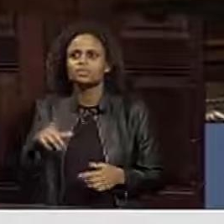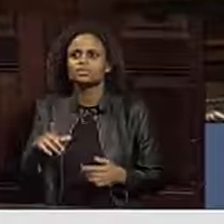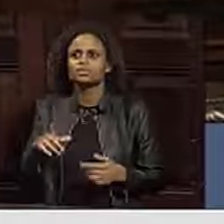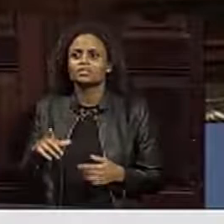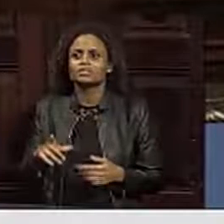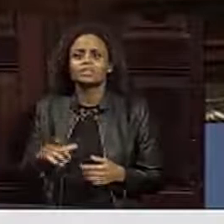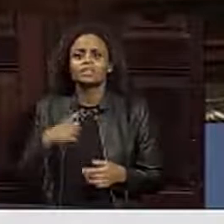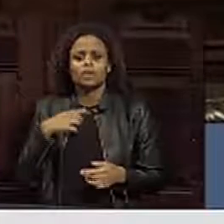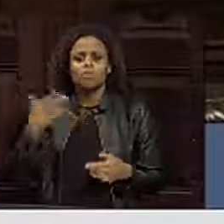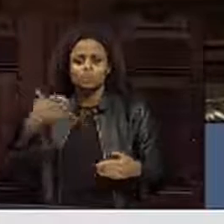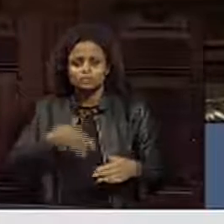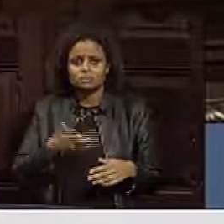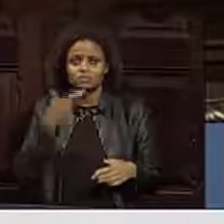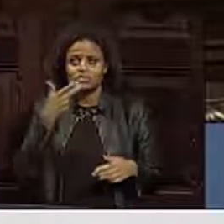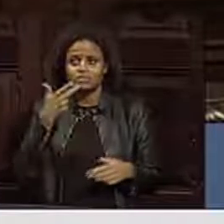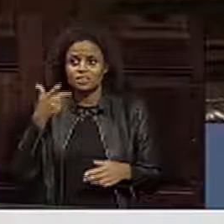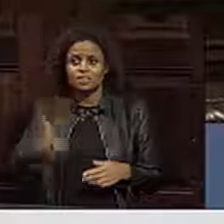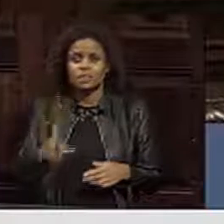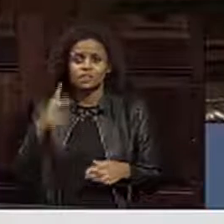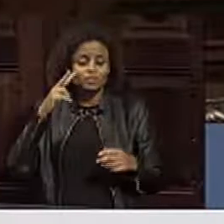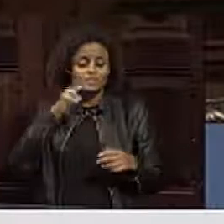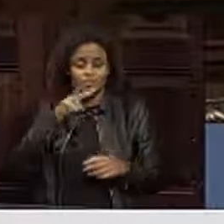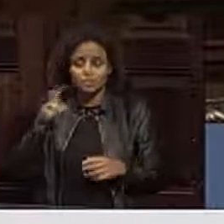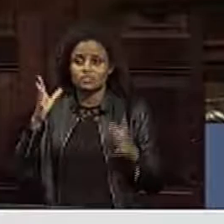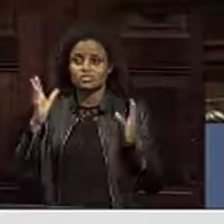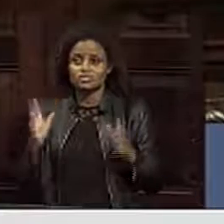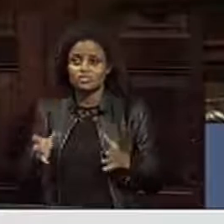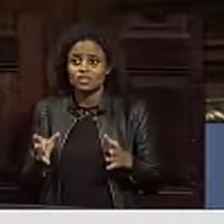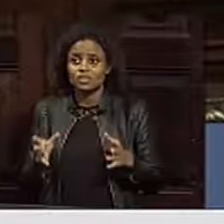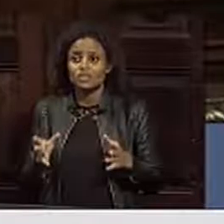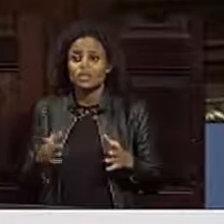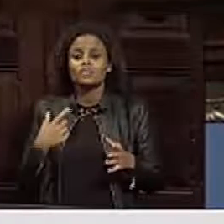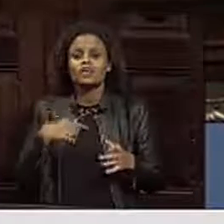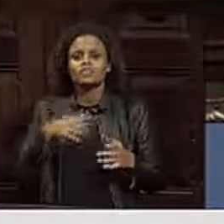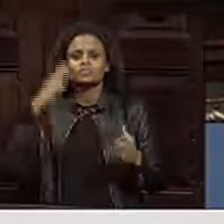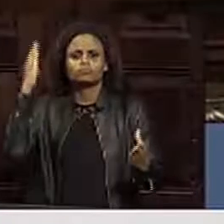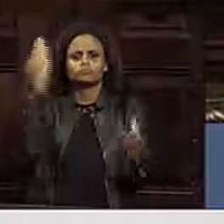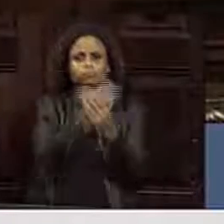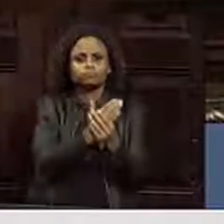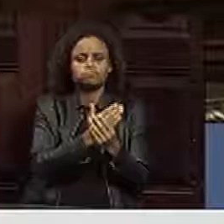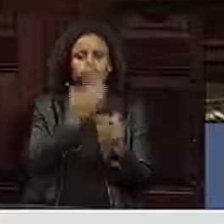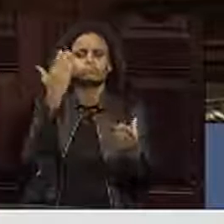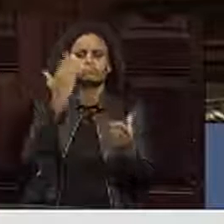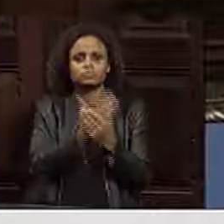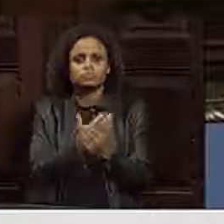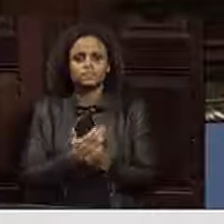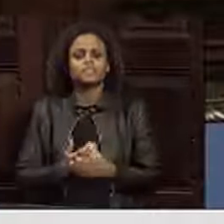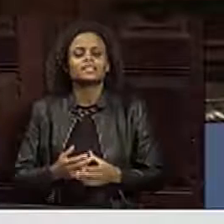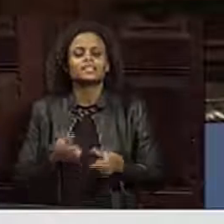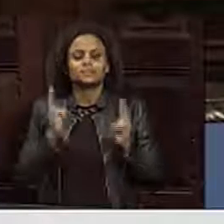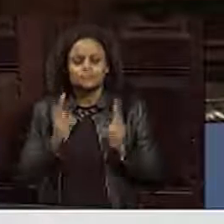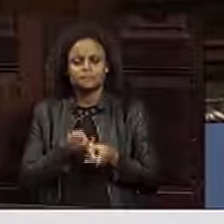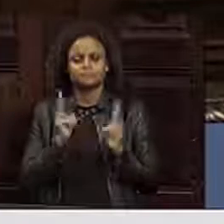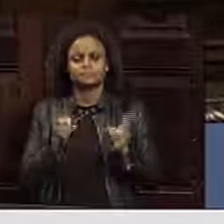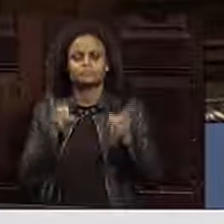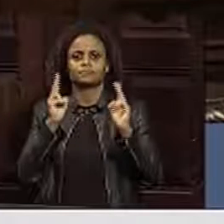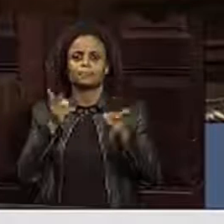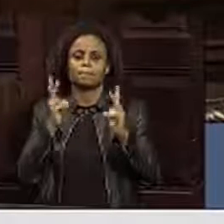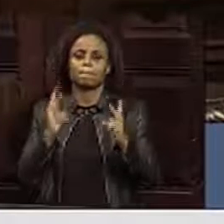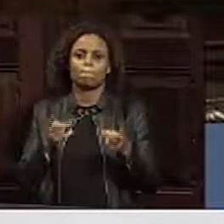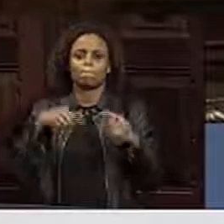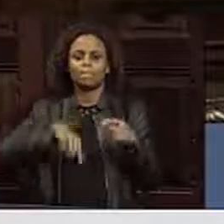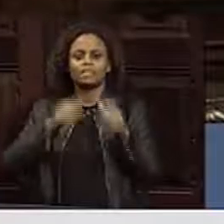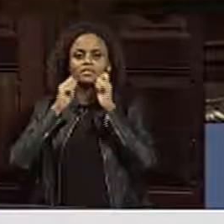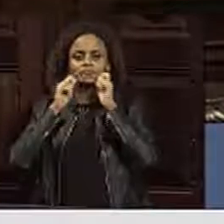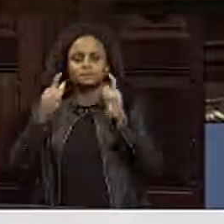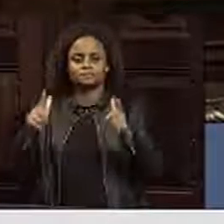simplesmente ratificar aquilo que nós temos denunciado nessa tribuna com frequência na própria Comissão